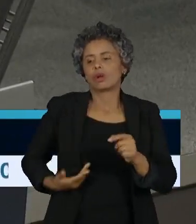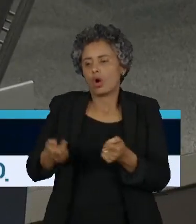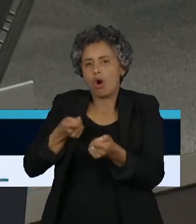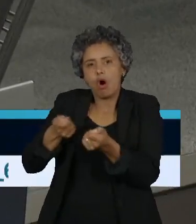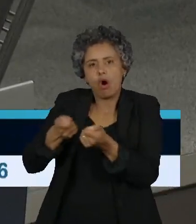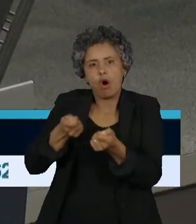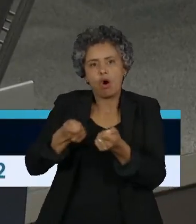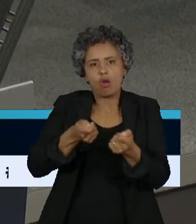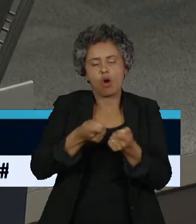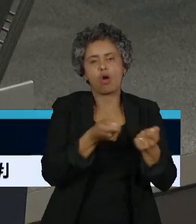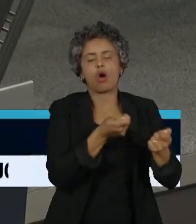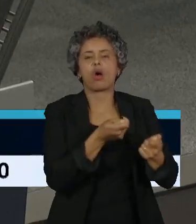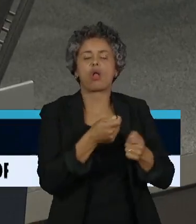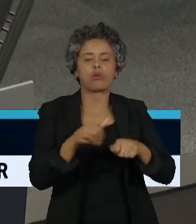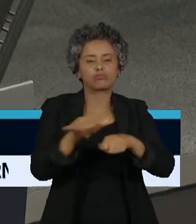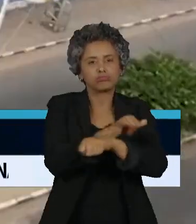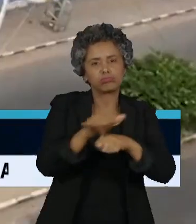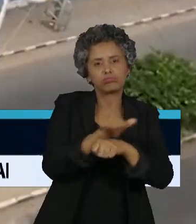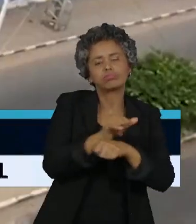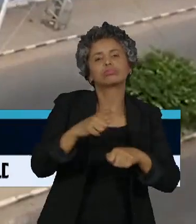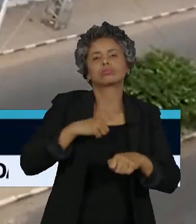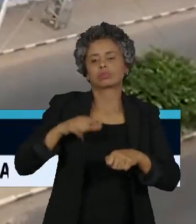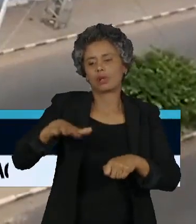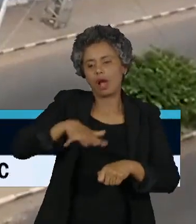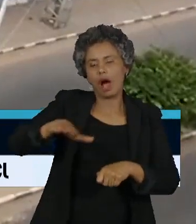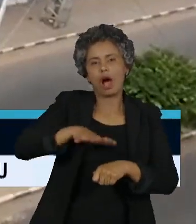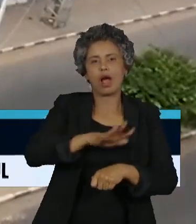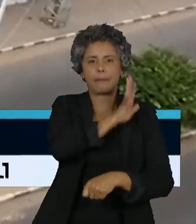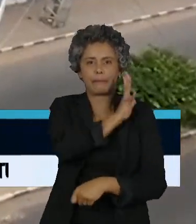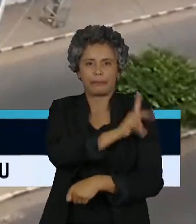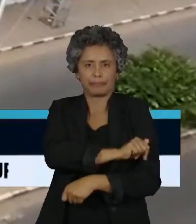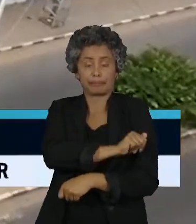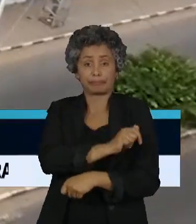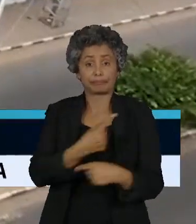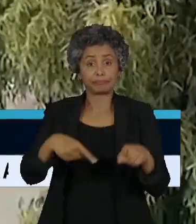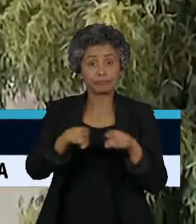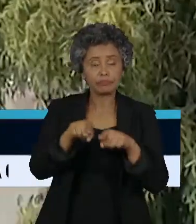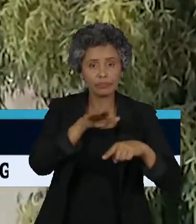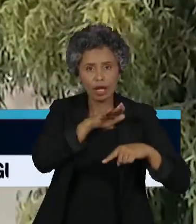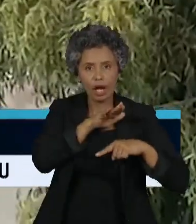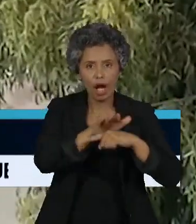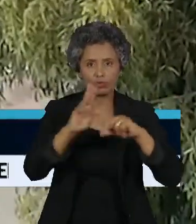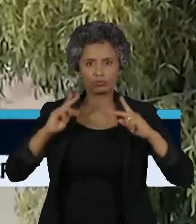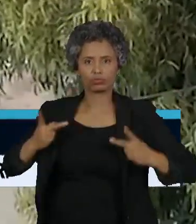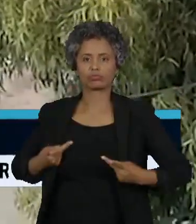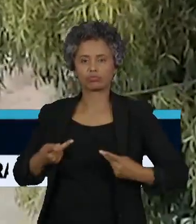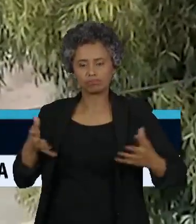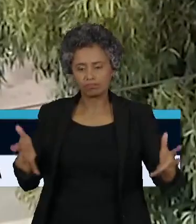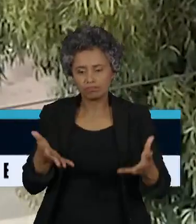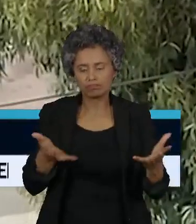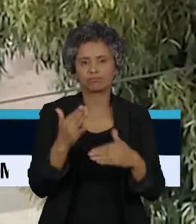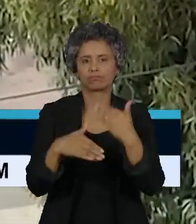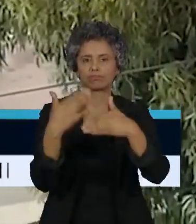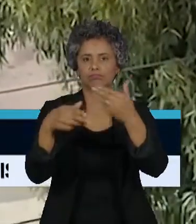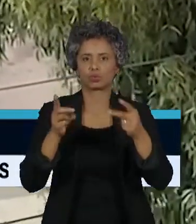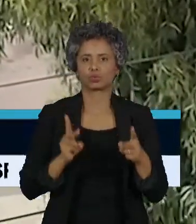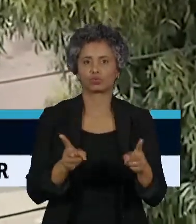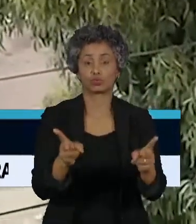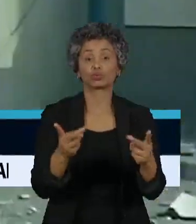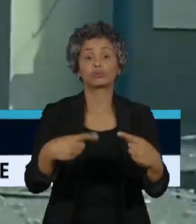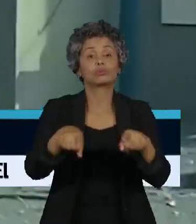cooperação nos territórios palestinos a ajuda humanitária porém será mantida mesma posição do bloco